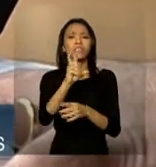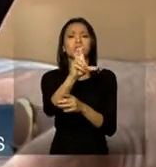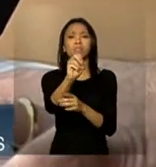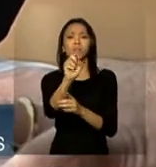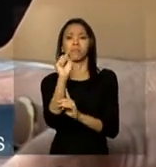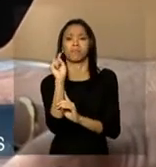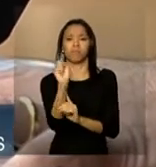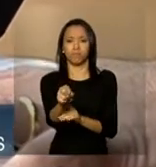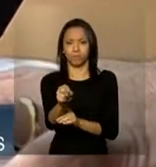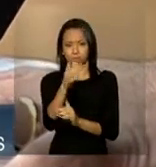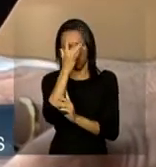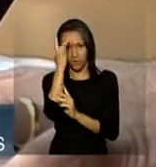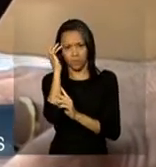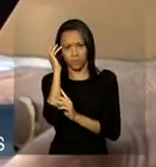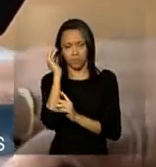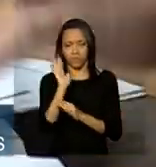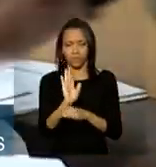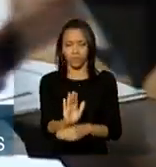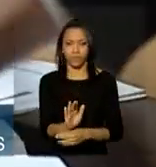habitantes.